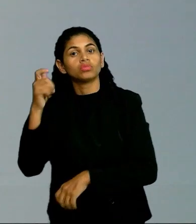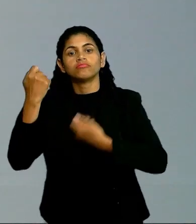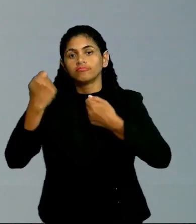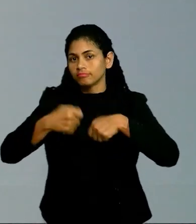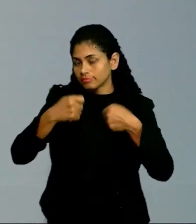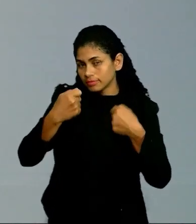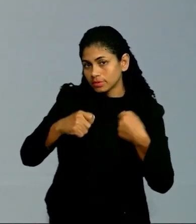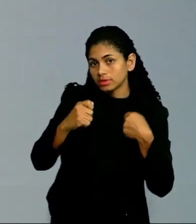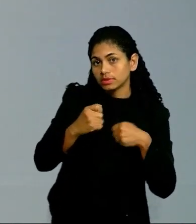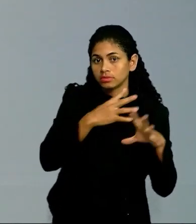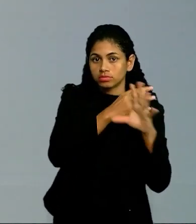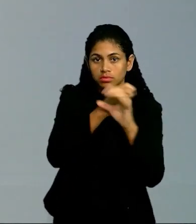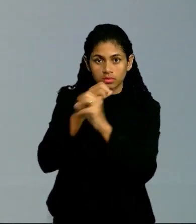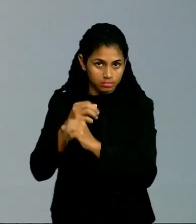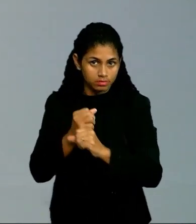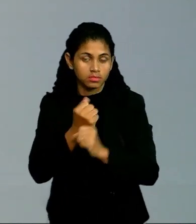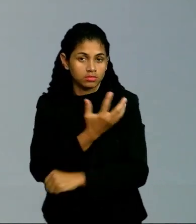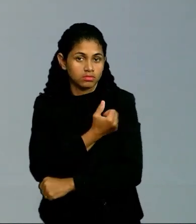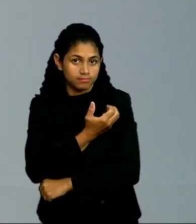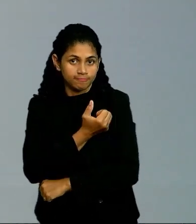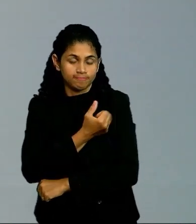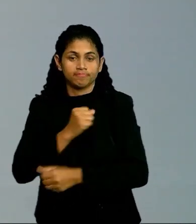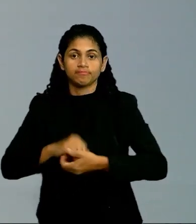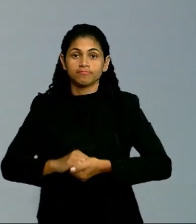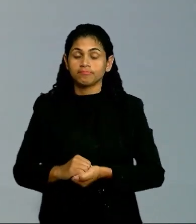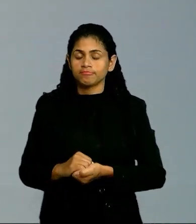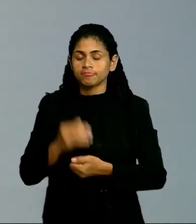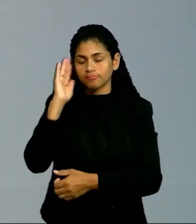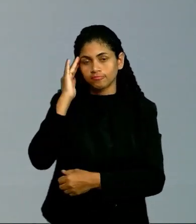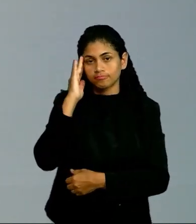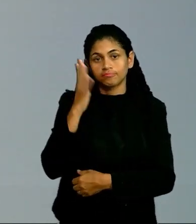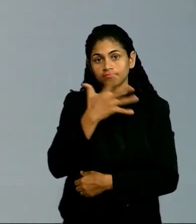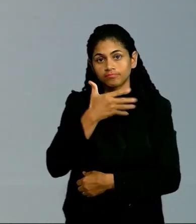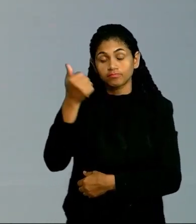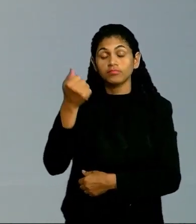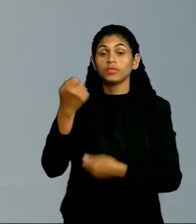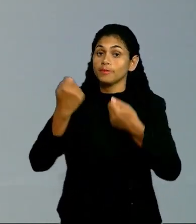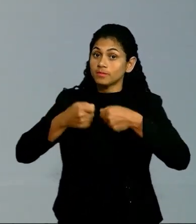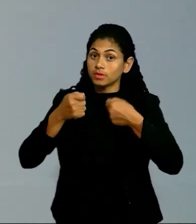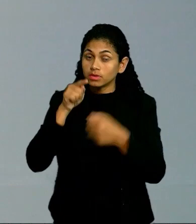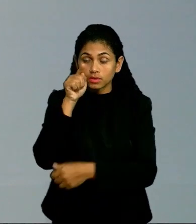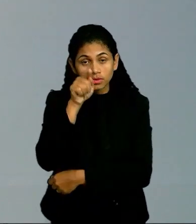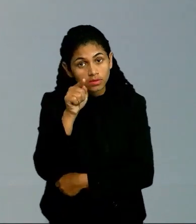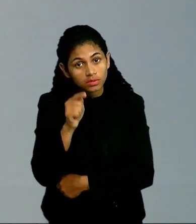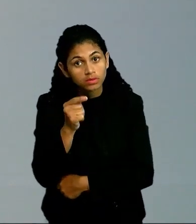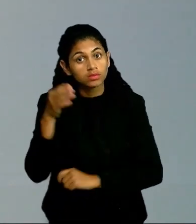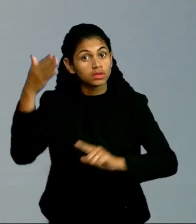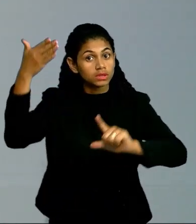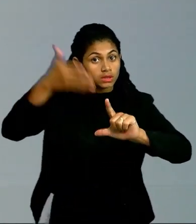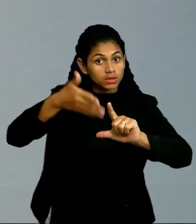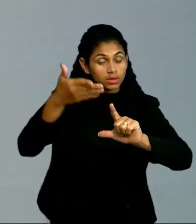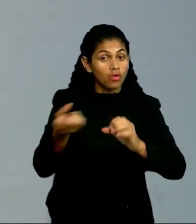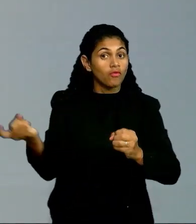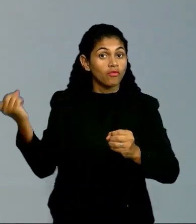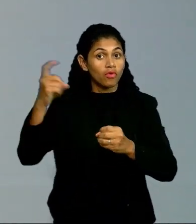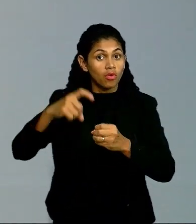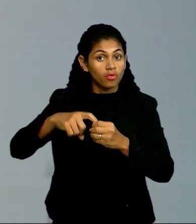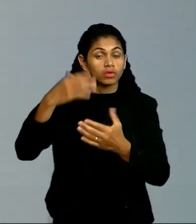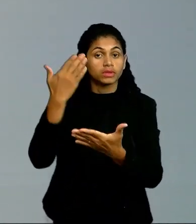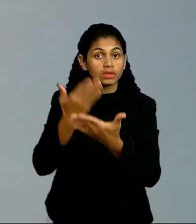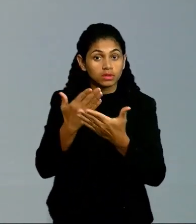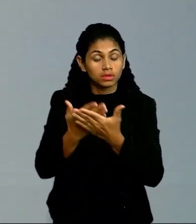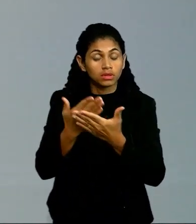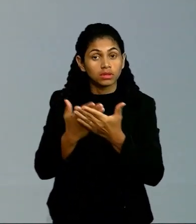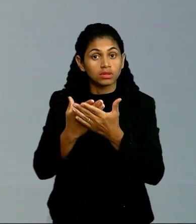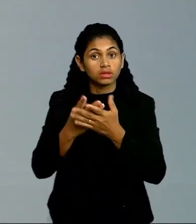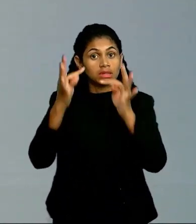números de oxidação. Para entender isso melhor, eu preciso que vocês acessem a nossa plataforma e voltem lá na aula de tabela